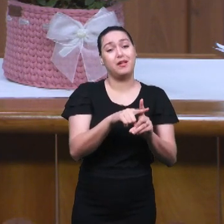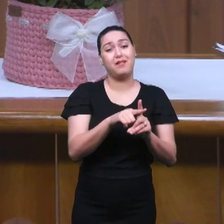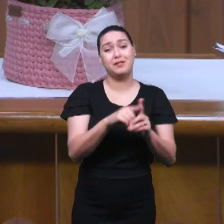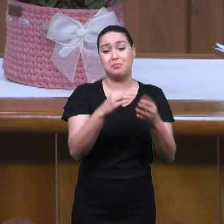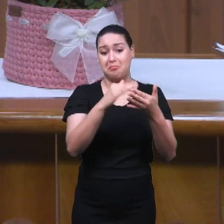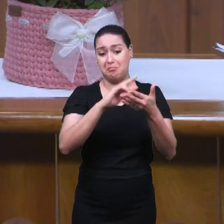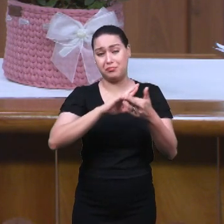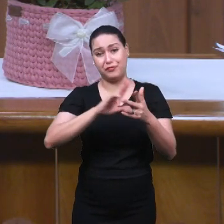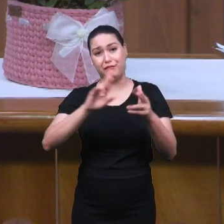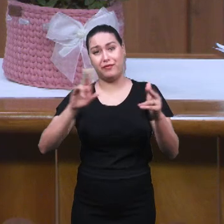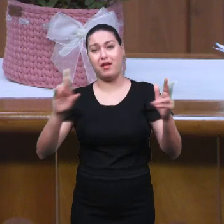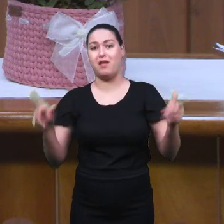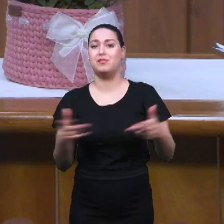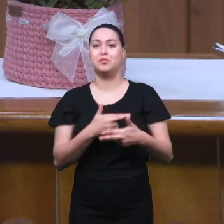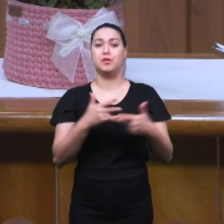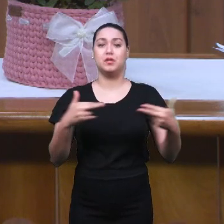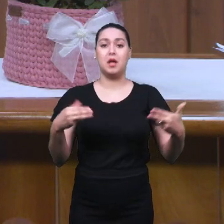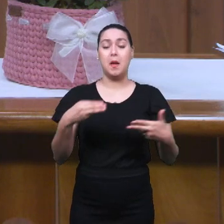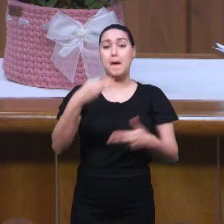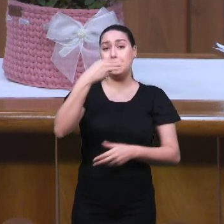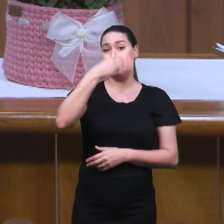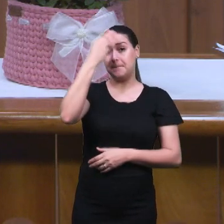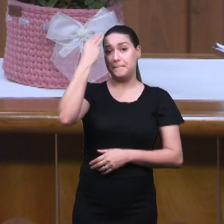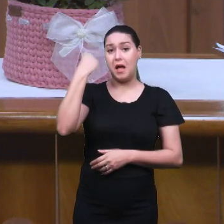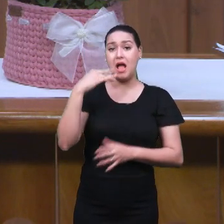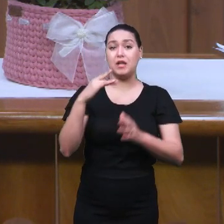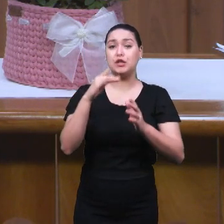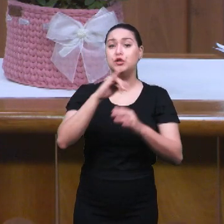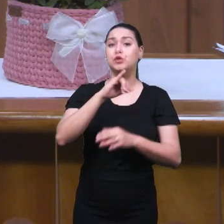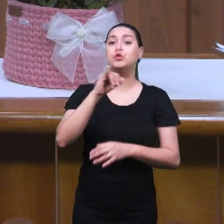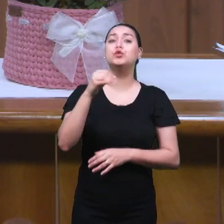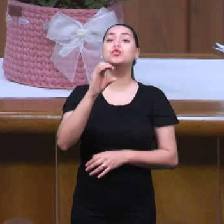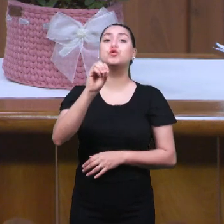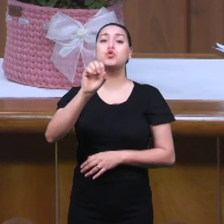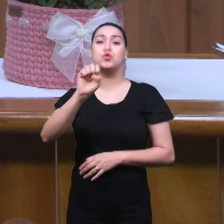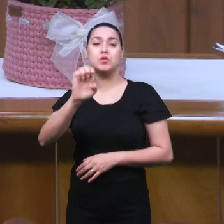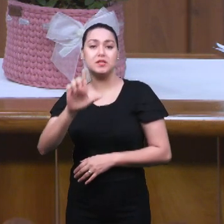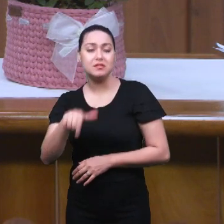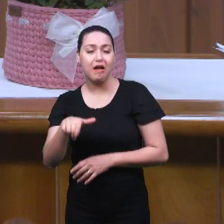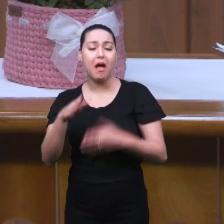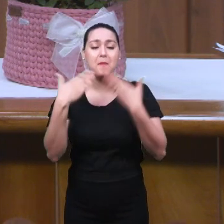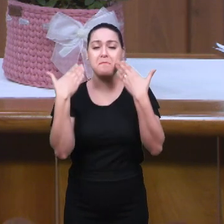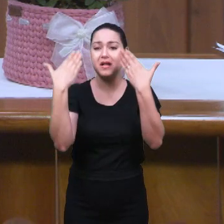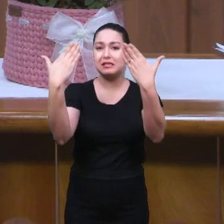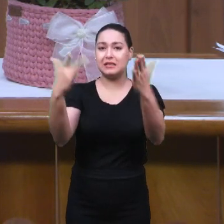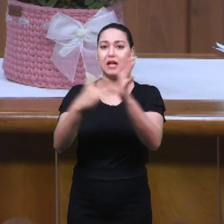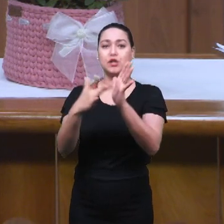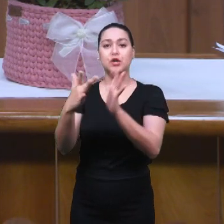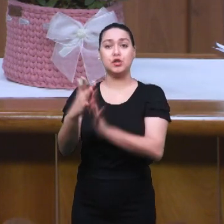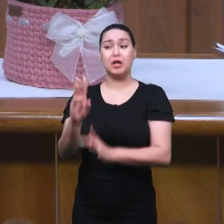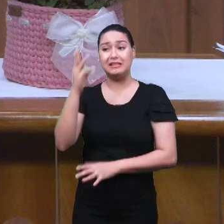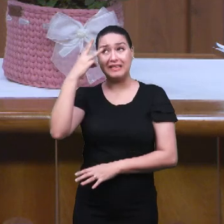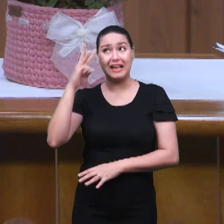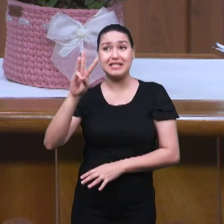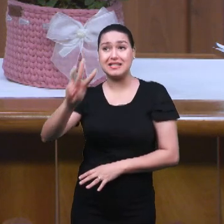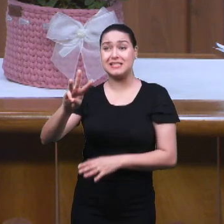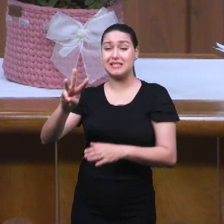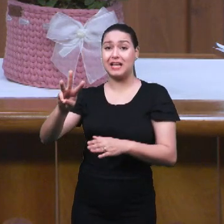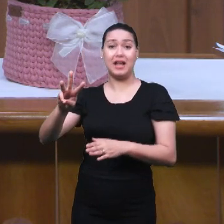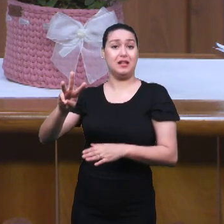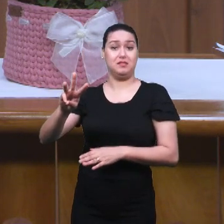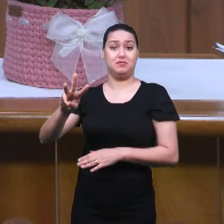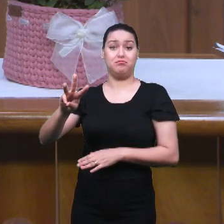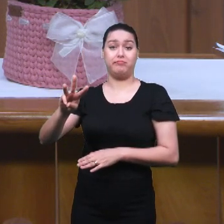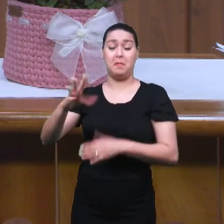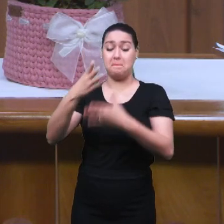né? Maria e José vieram apresentar Jesus, no terceiro dia, perderam Jesus. Vieram para a festa de